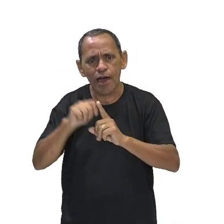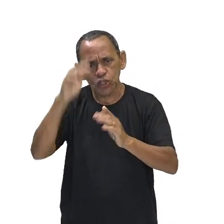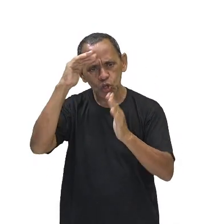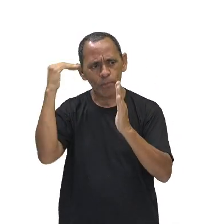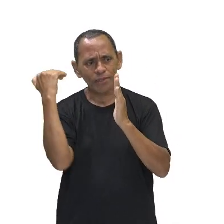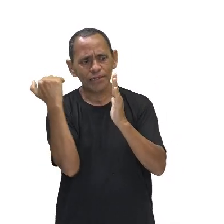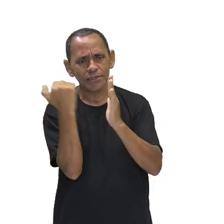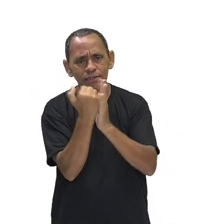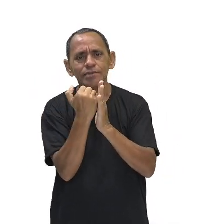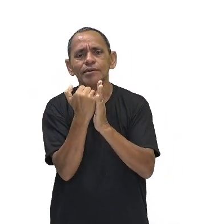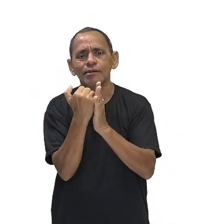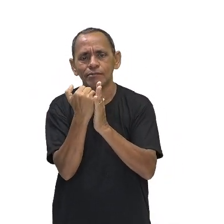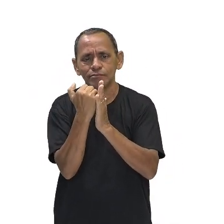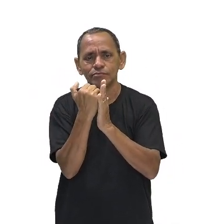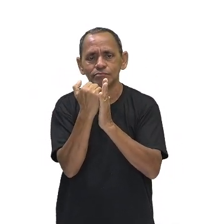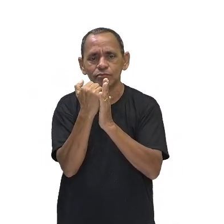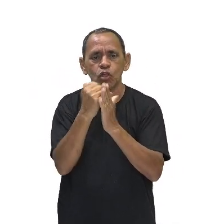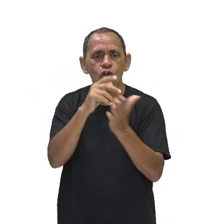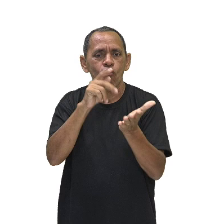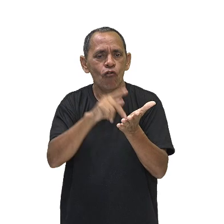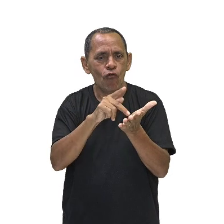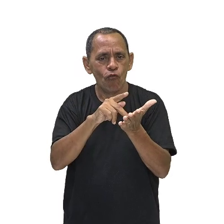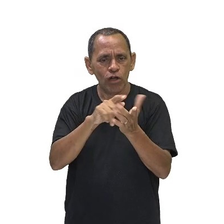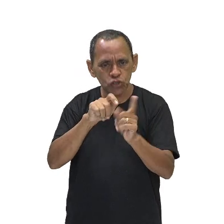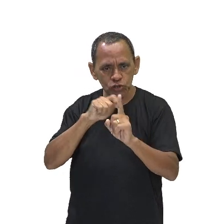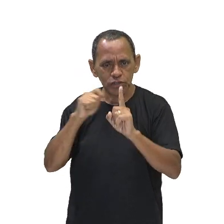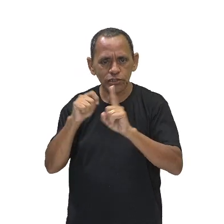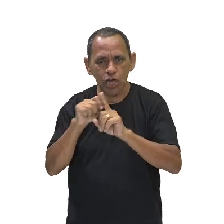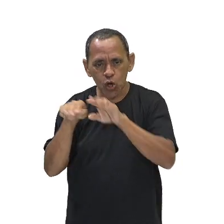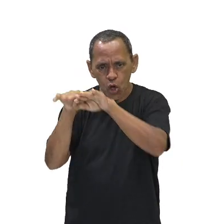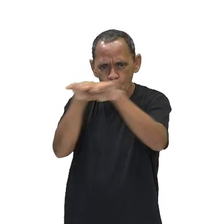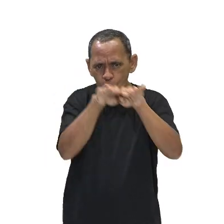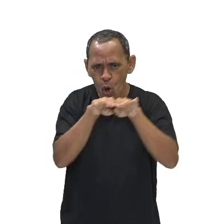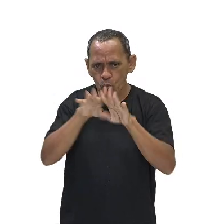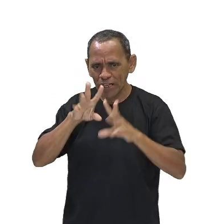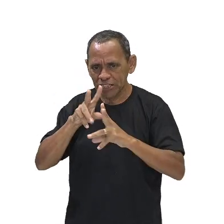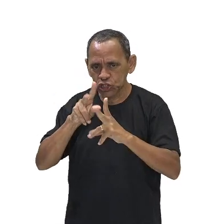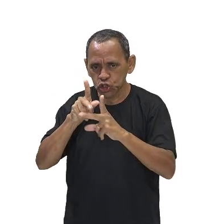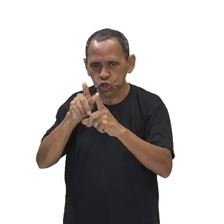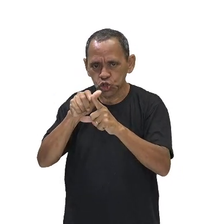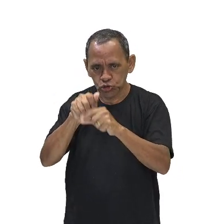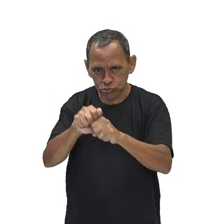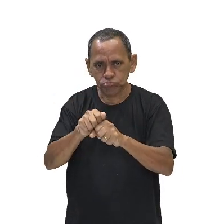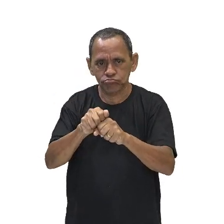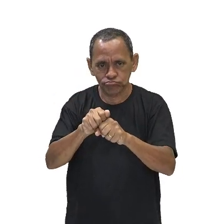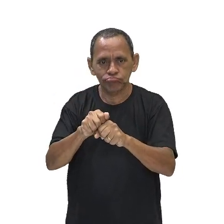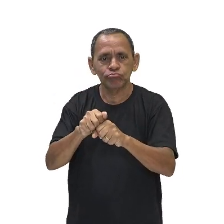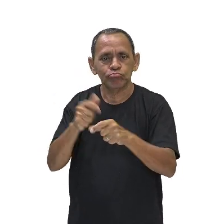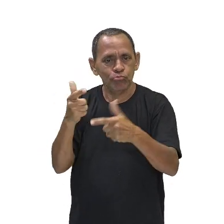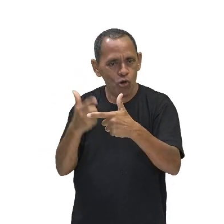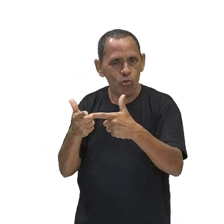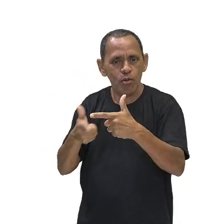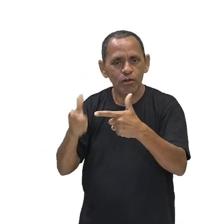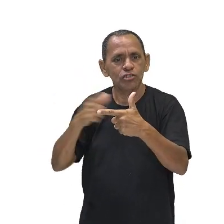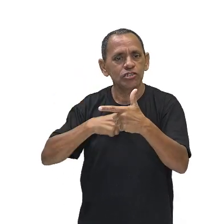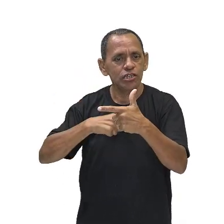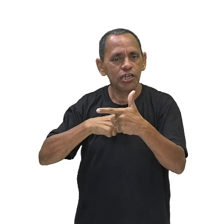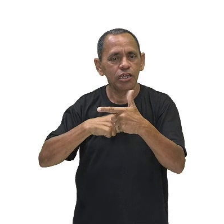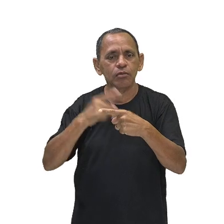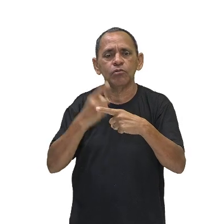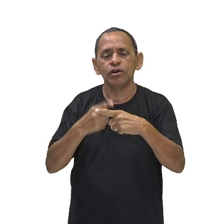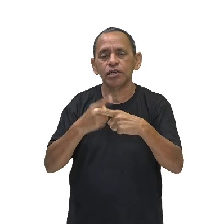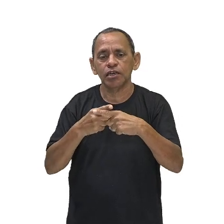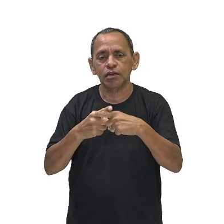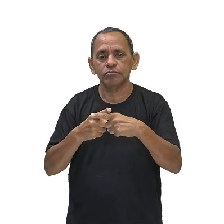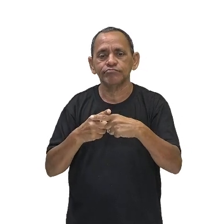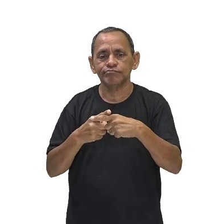um fato social que é comum a todos, ele vai sofrer alguma coisa. porque o fato